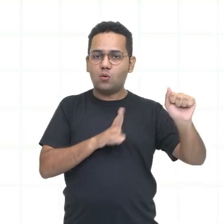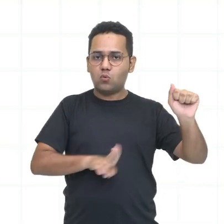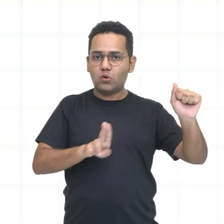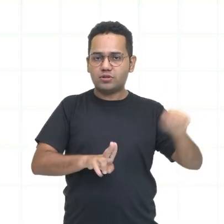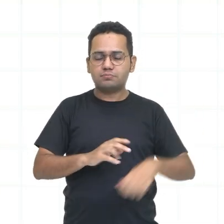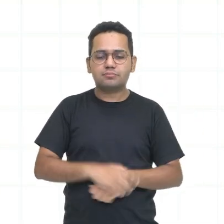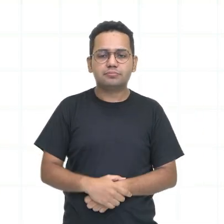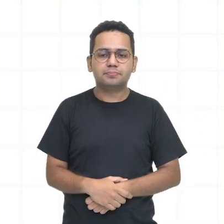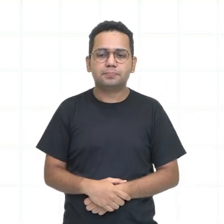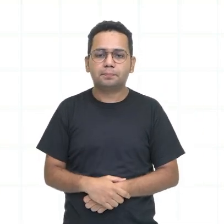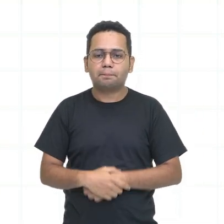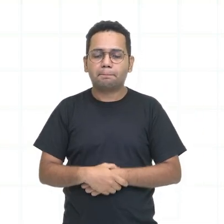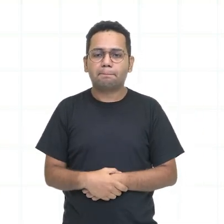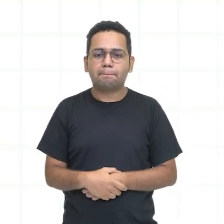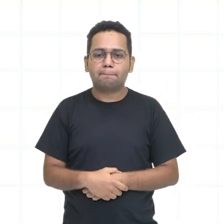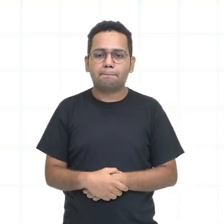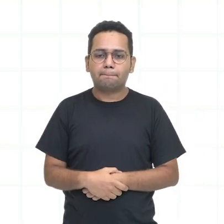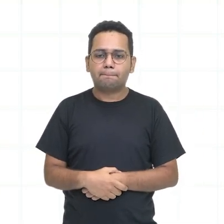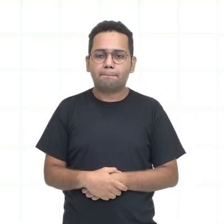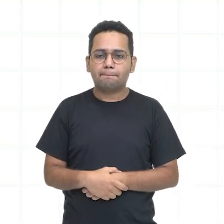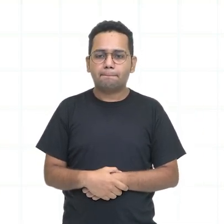globalizado oferece